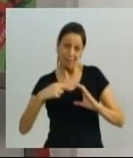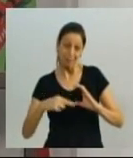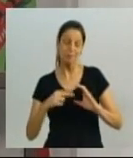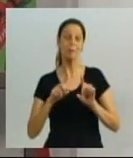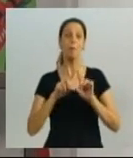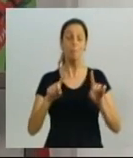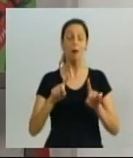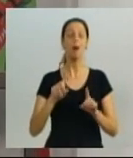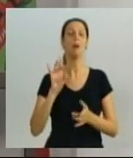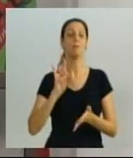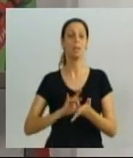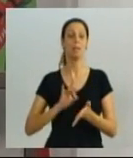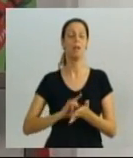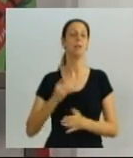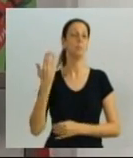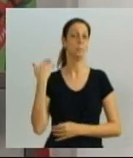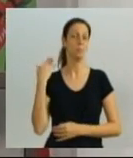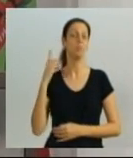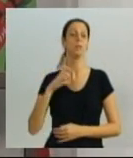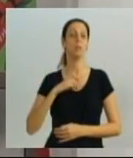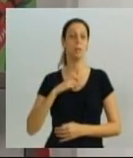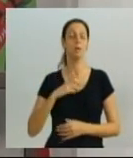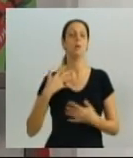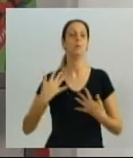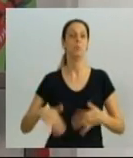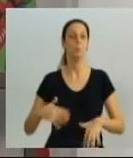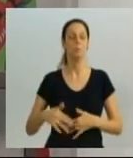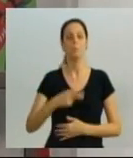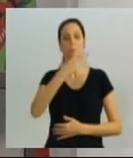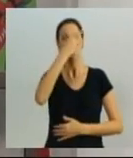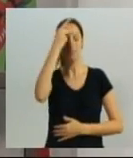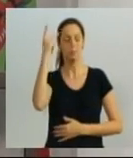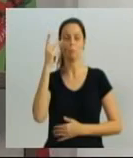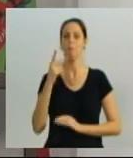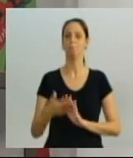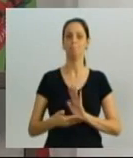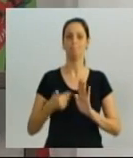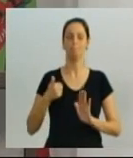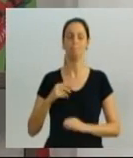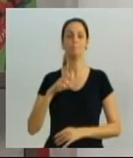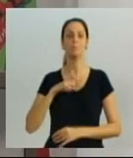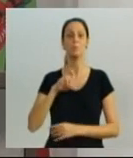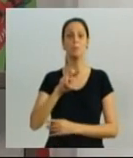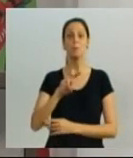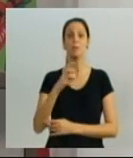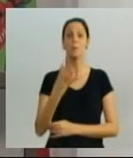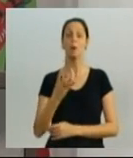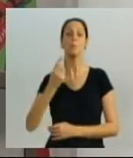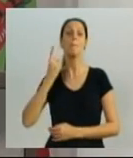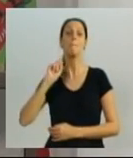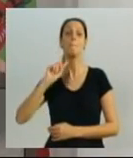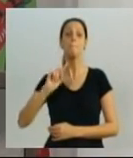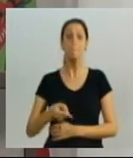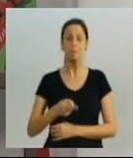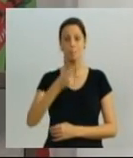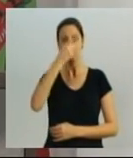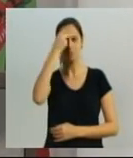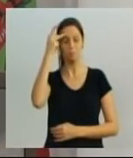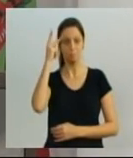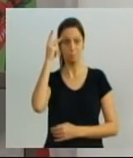índice de abstenções. Por exemplo, Blumenau teve 54 mil